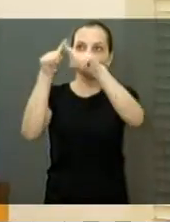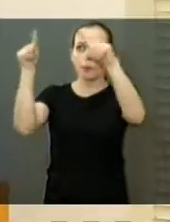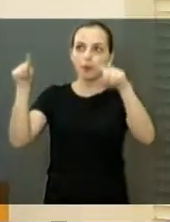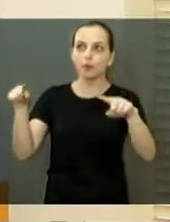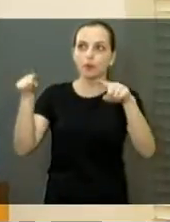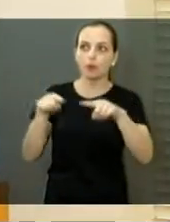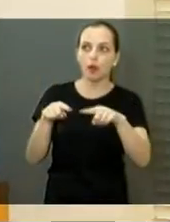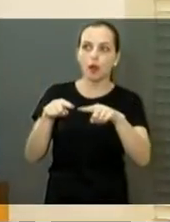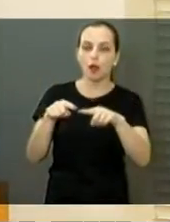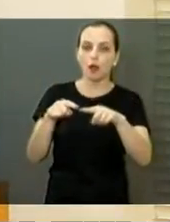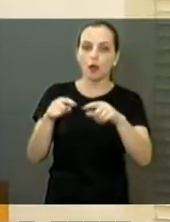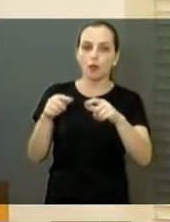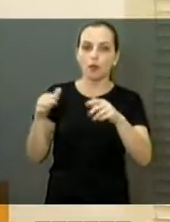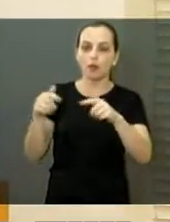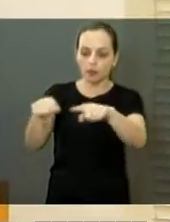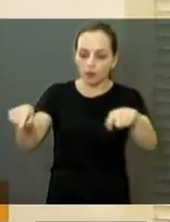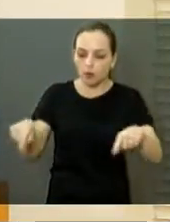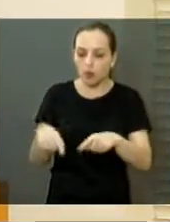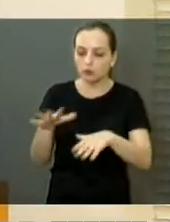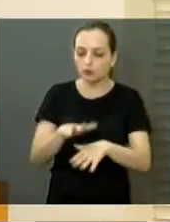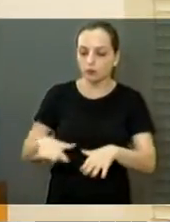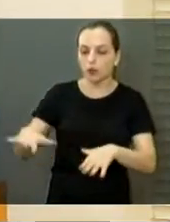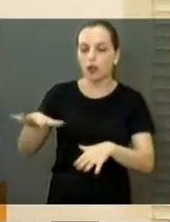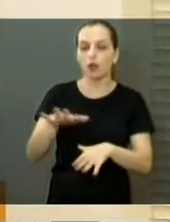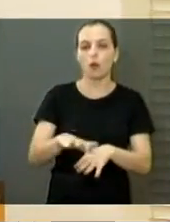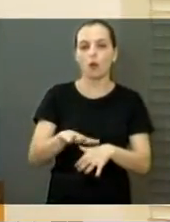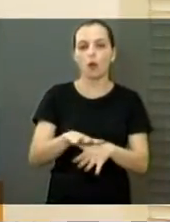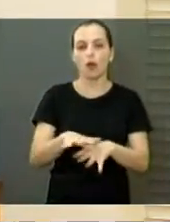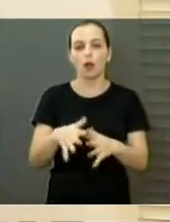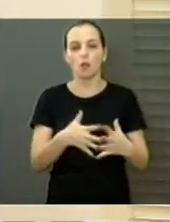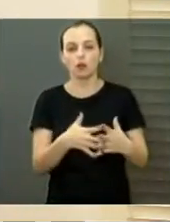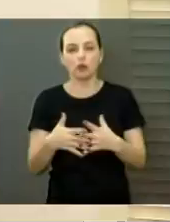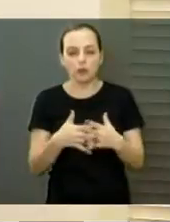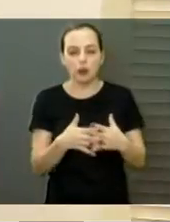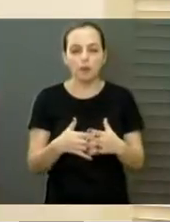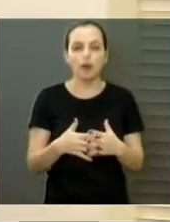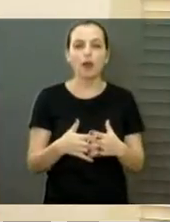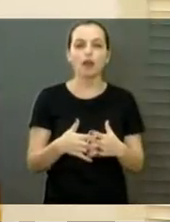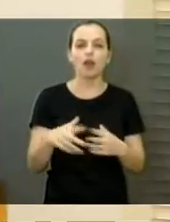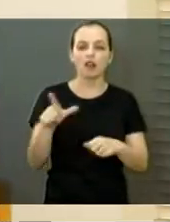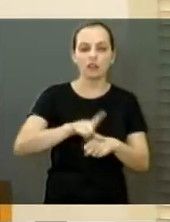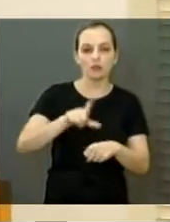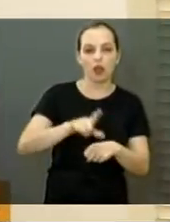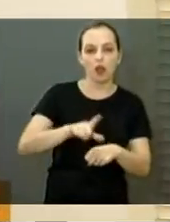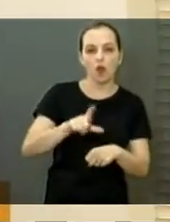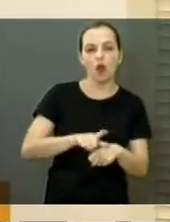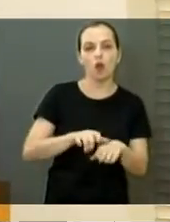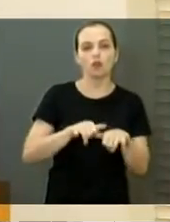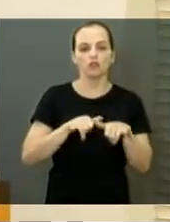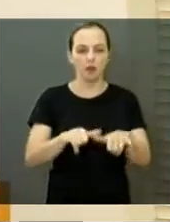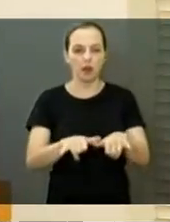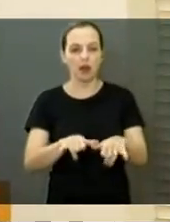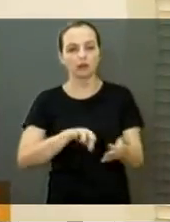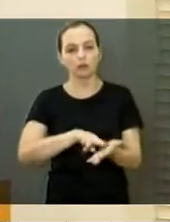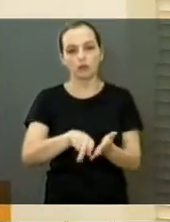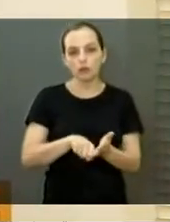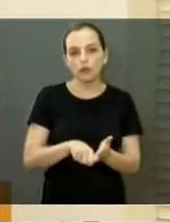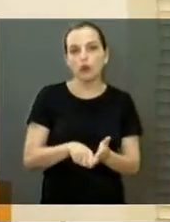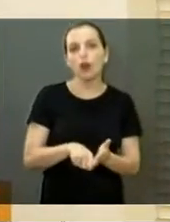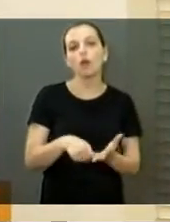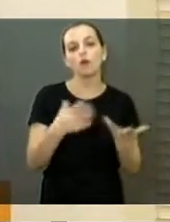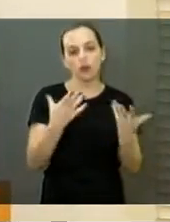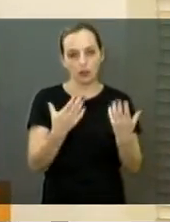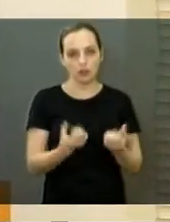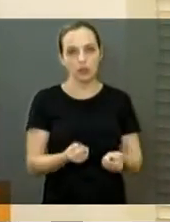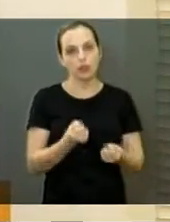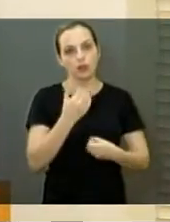quarteirão, para não atrapalhar ali o comércio local, que é o mercado do Panga, o bar do Geraldo, as lojas Opção. E foi atendida a nossa